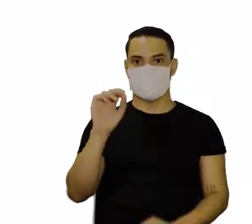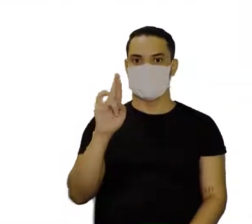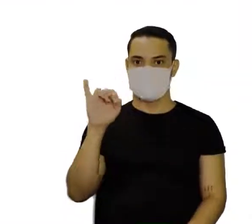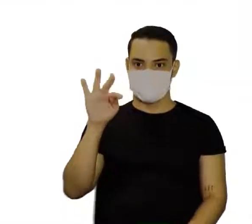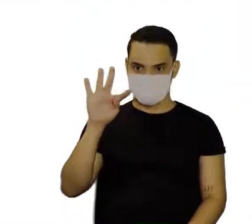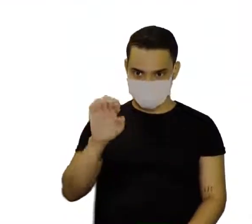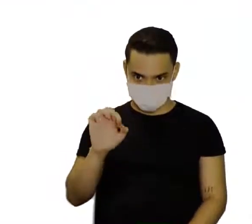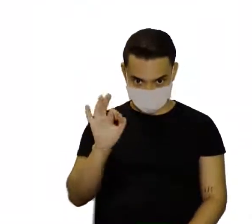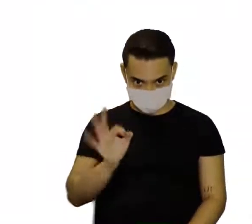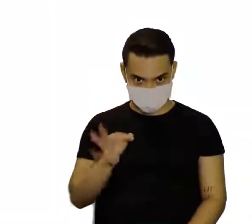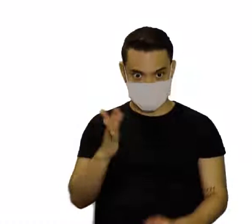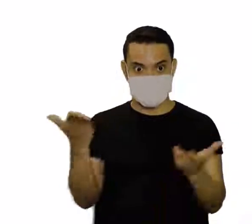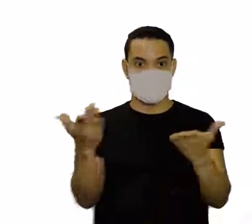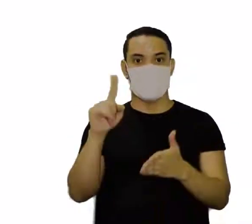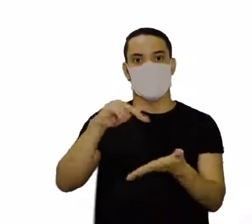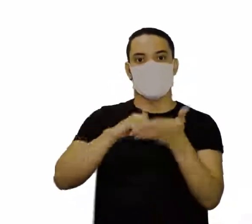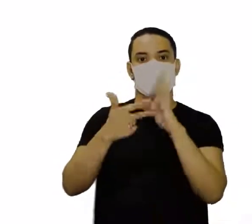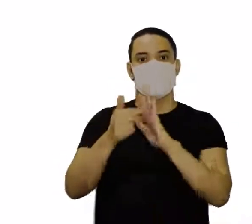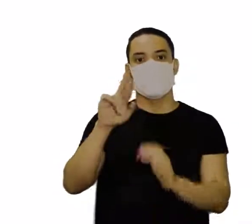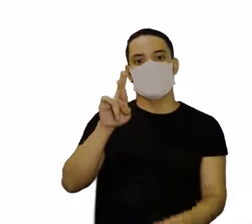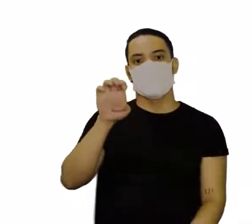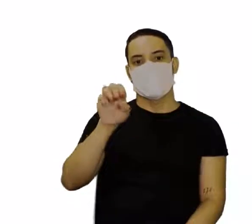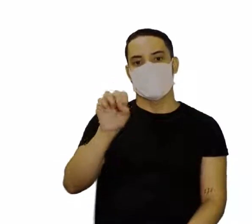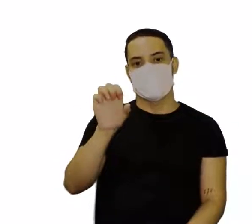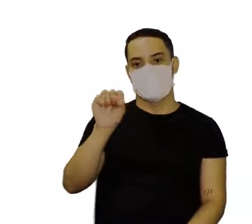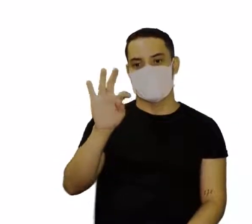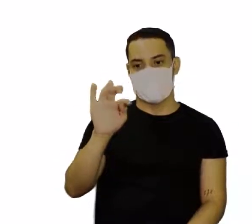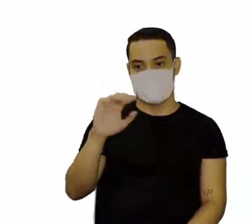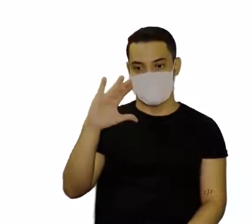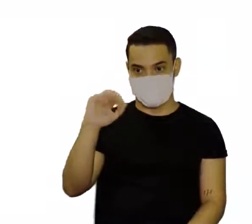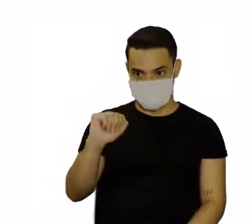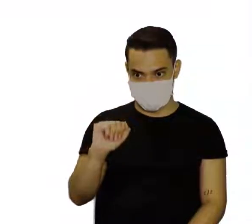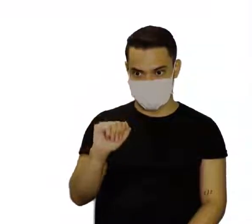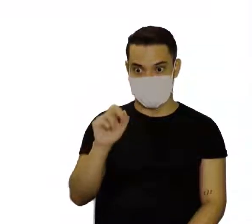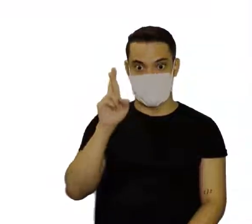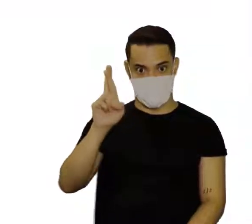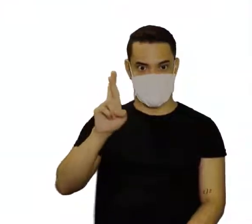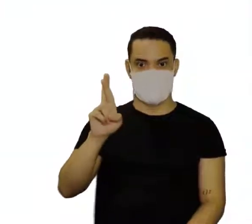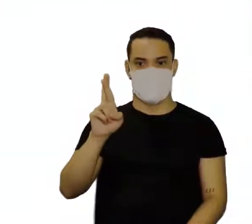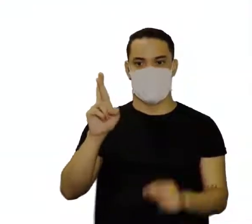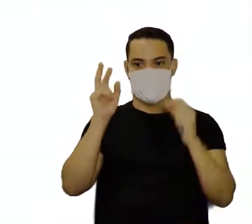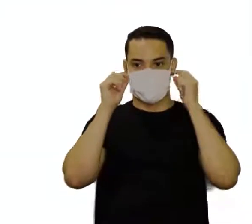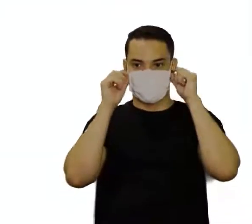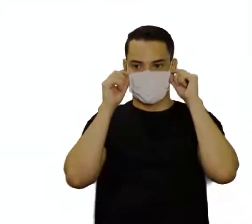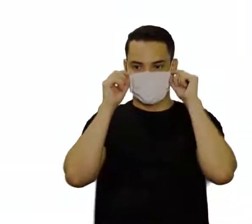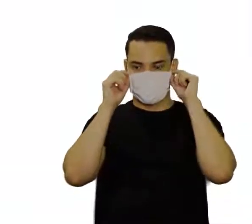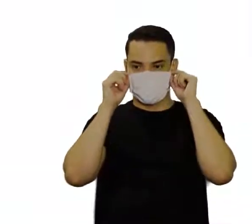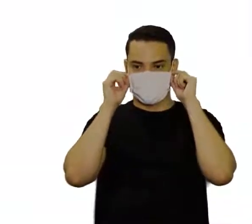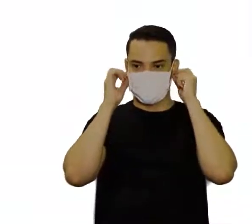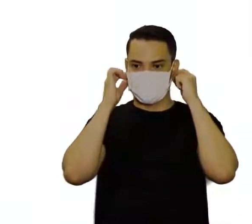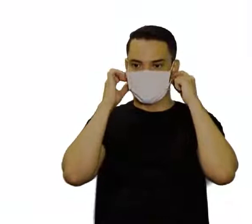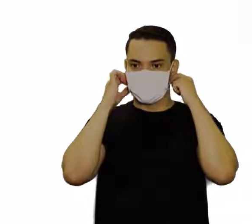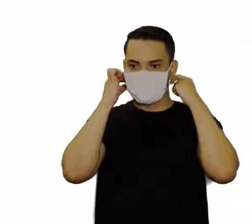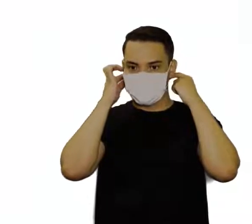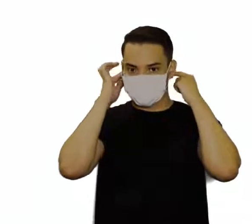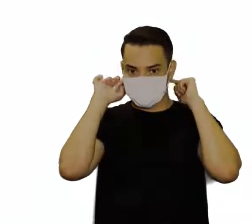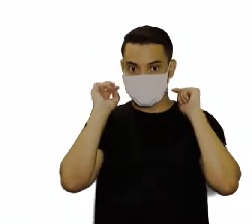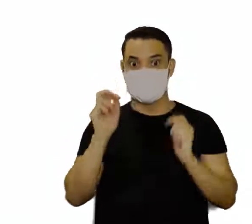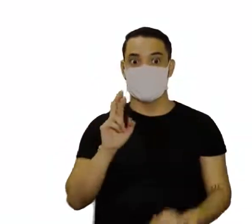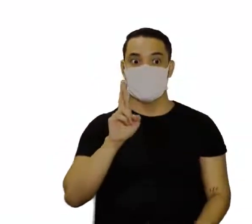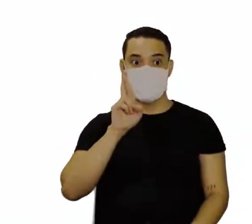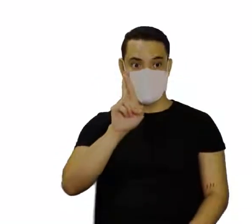para calcular a resistência. Então, olha para cá. R é quem? V dividido por